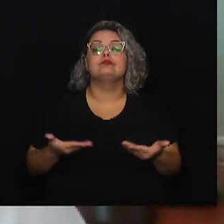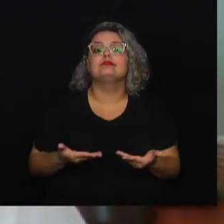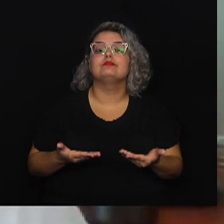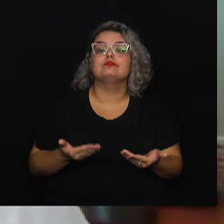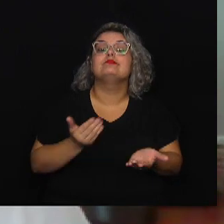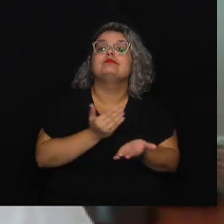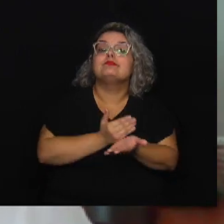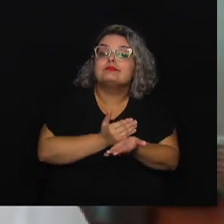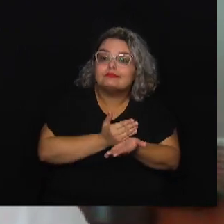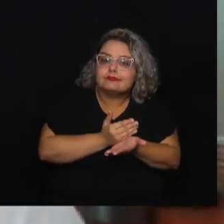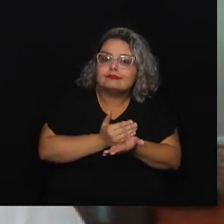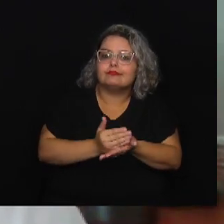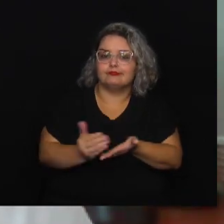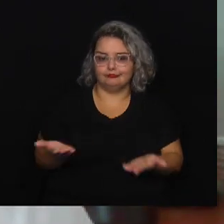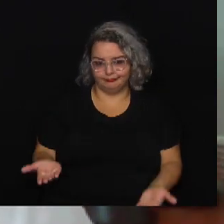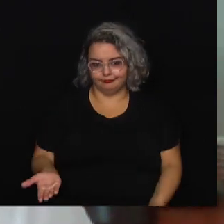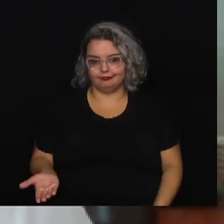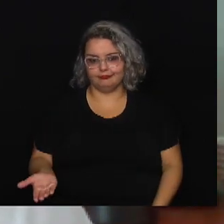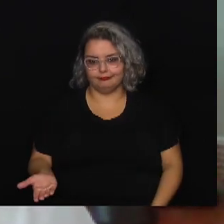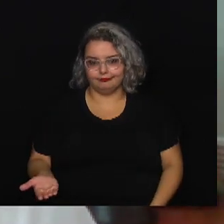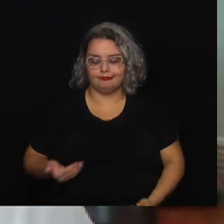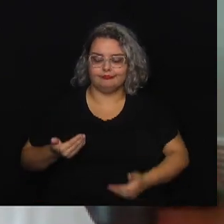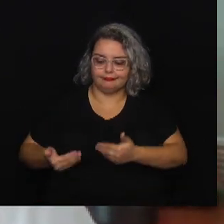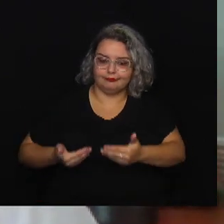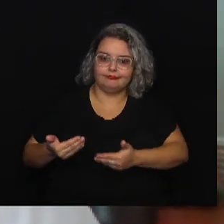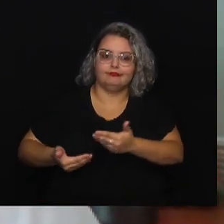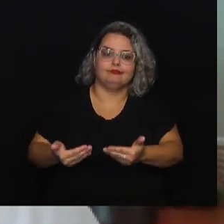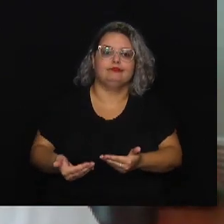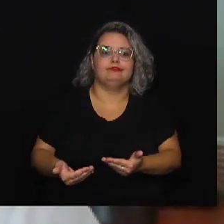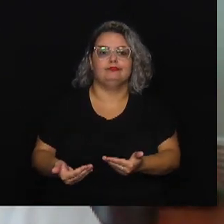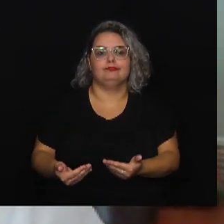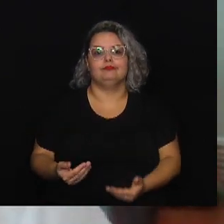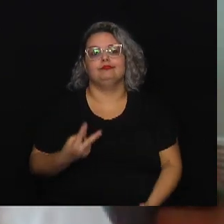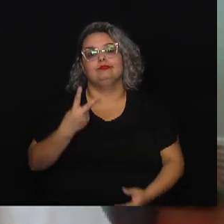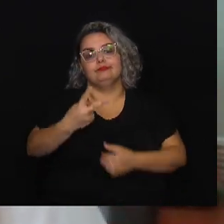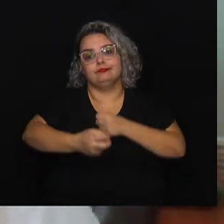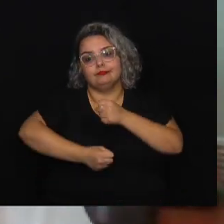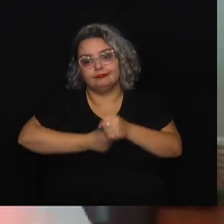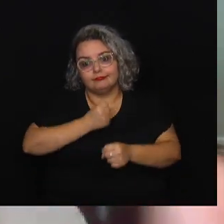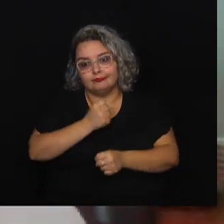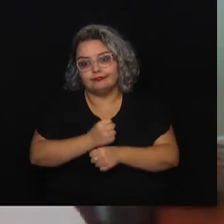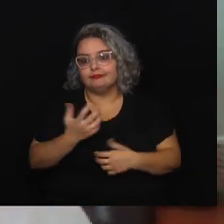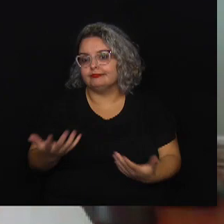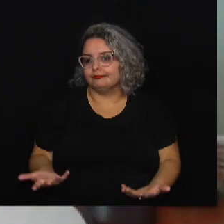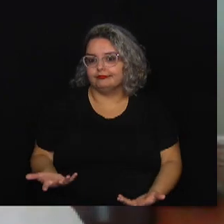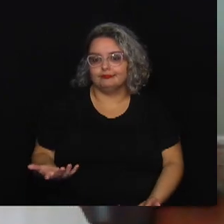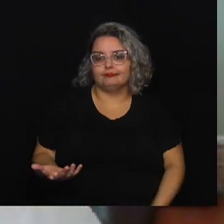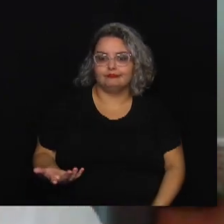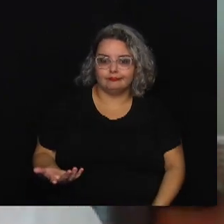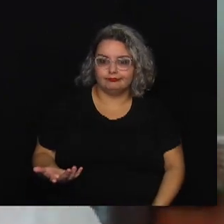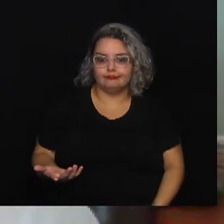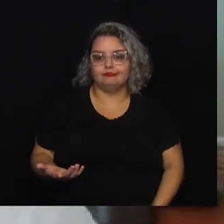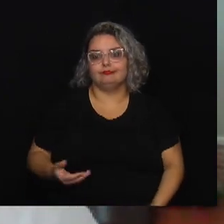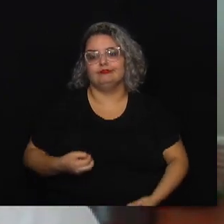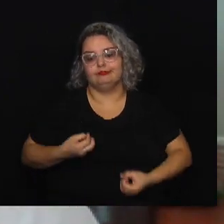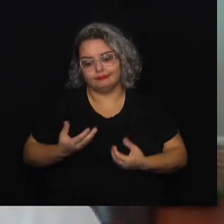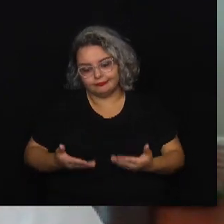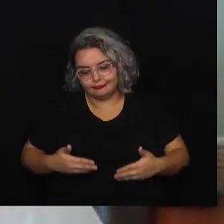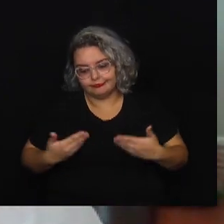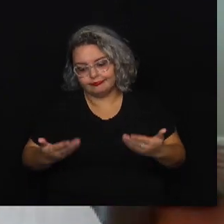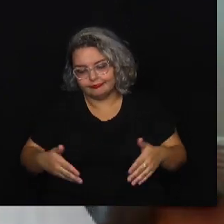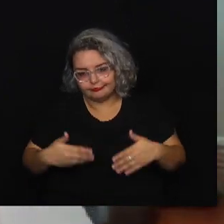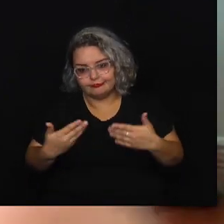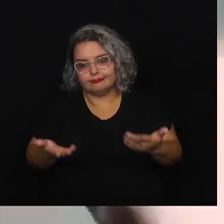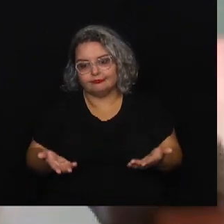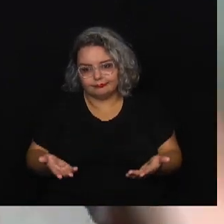começando. Né? A gente passou aí 2 anos lançando mão, né? E aí vai